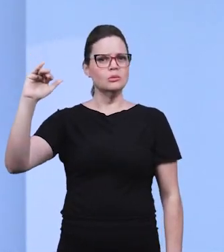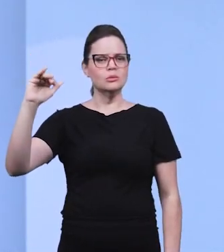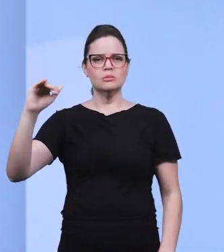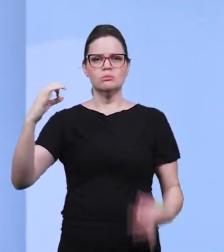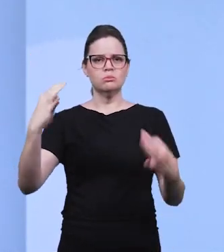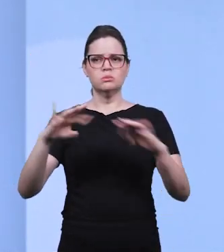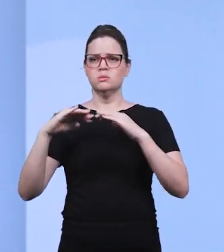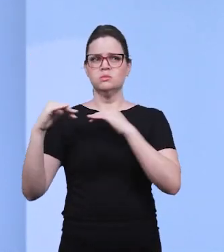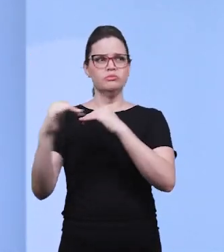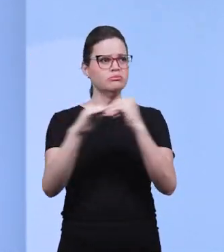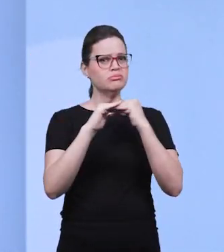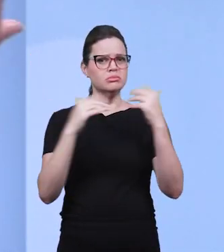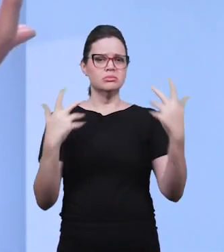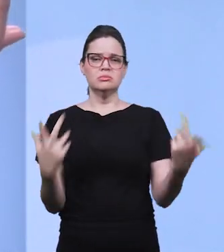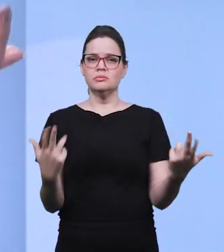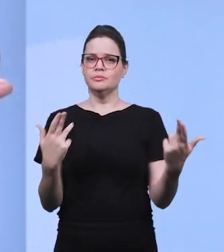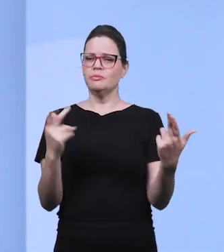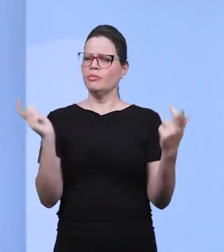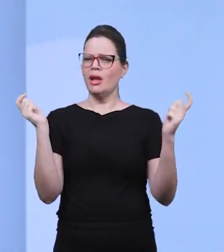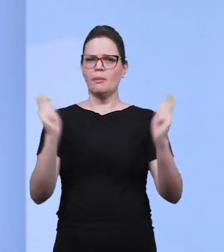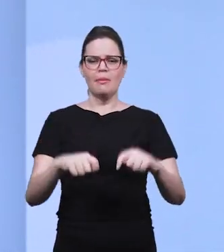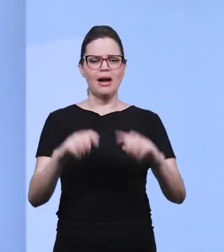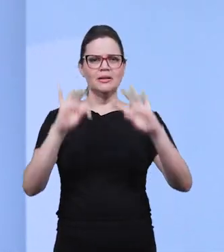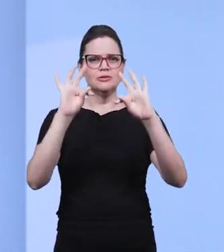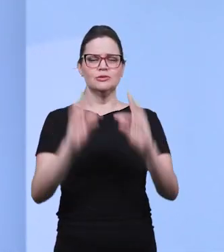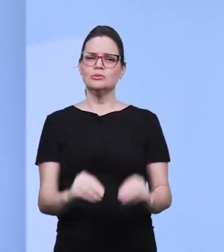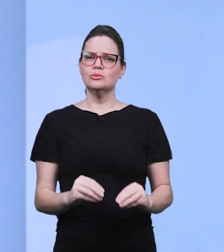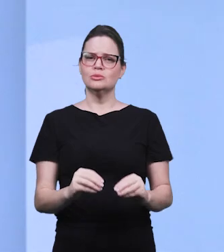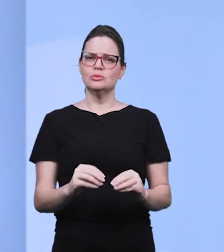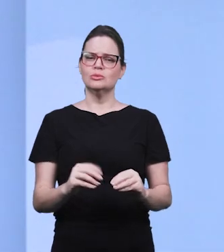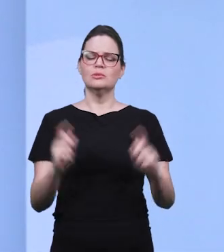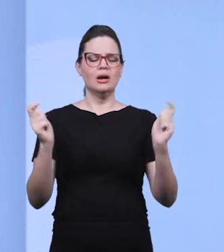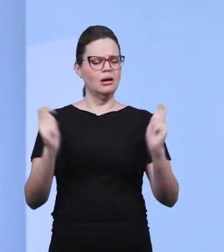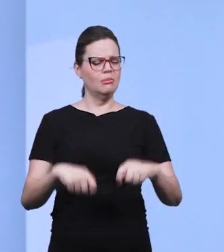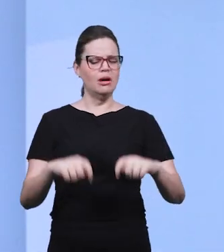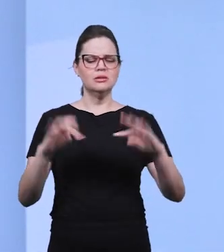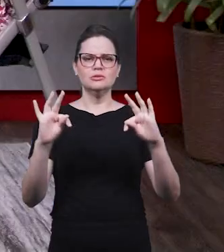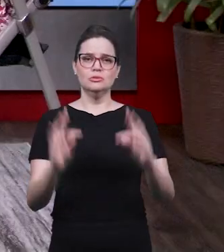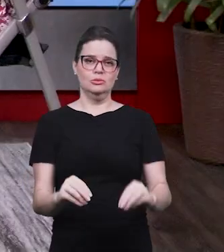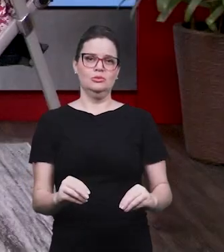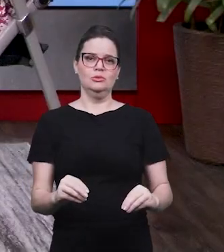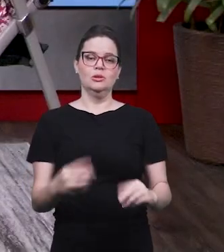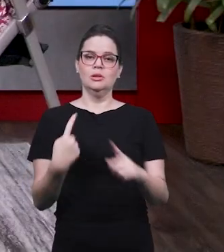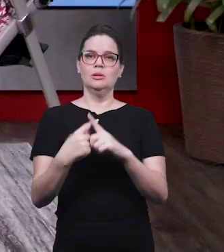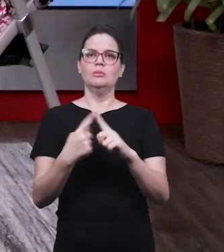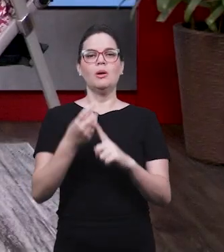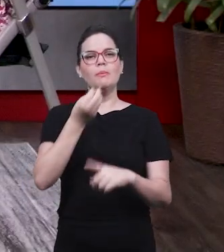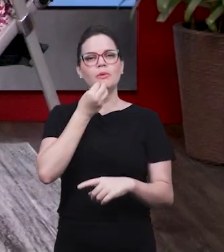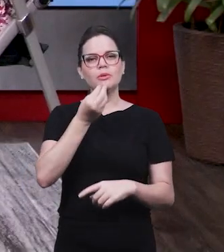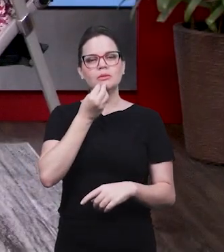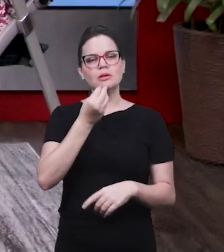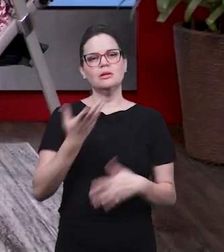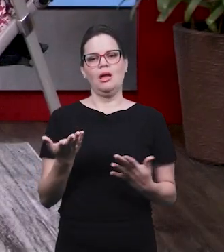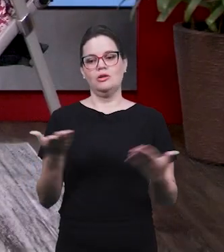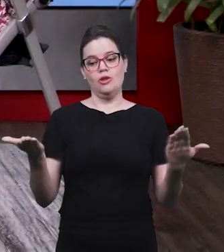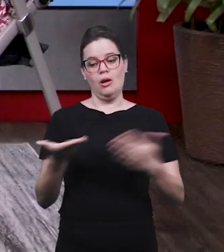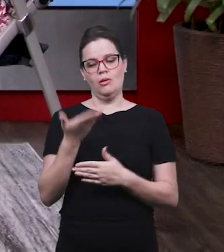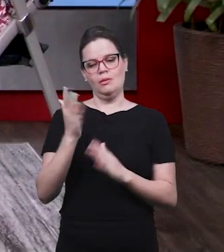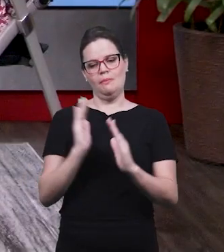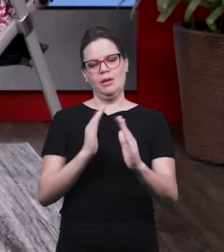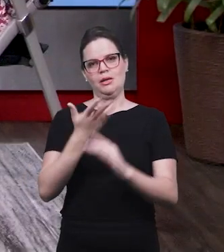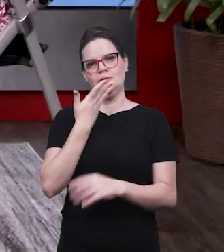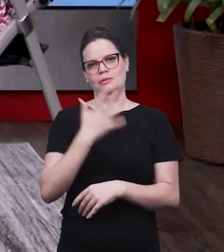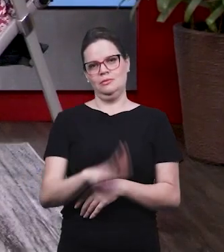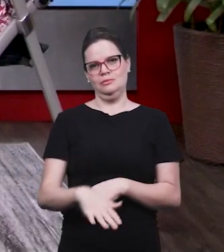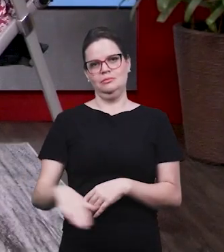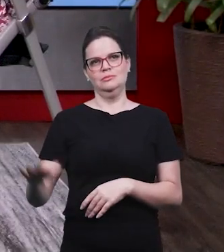possível, né? Com o maior desenvolvimento que ela puder, que ela for capaz. Tem a oportunidade, né, de um tratamento adequado. E